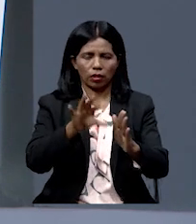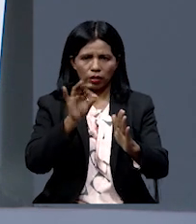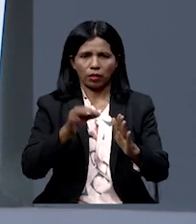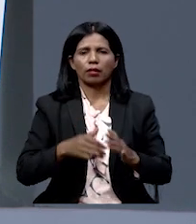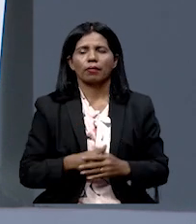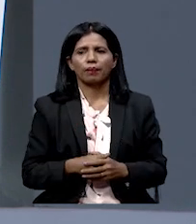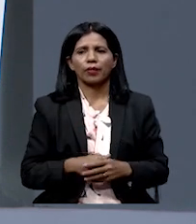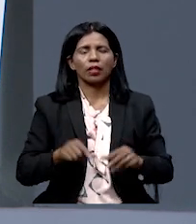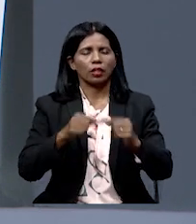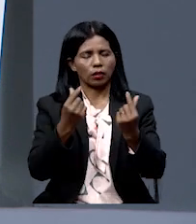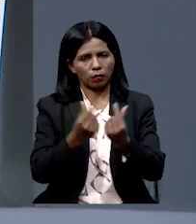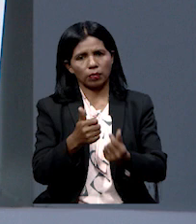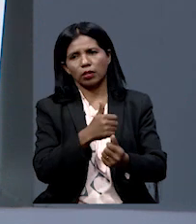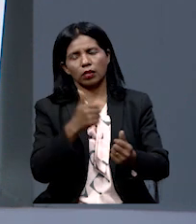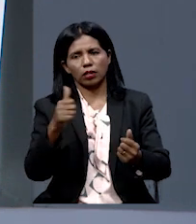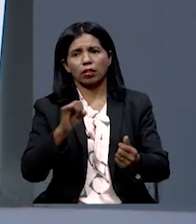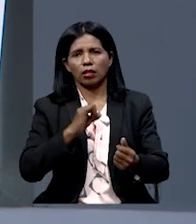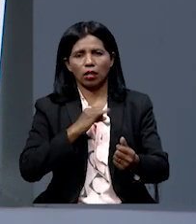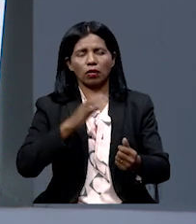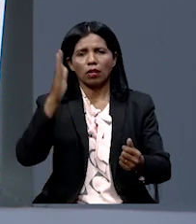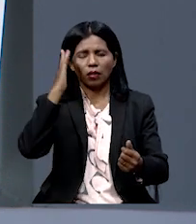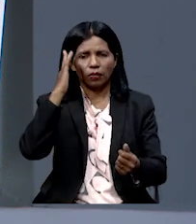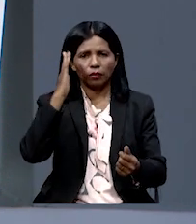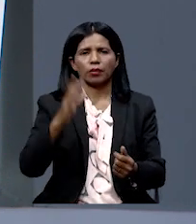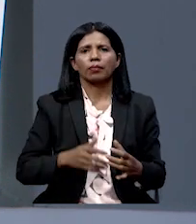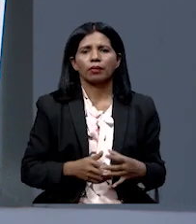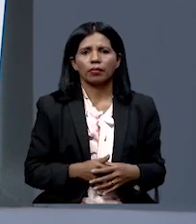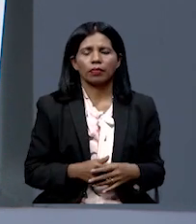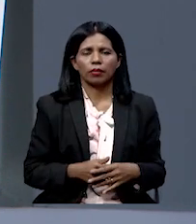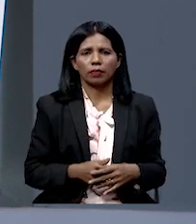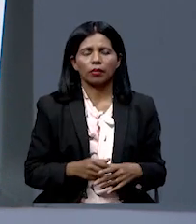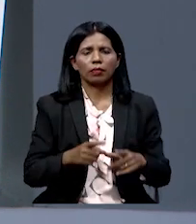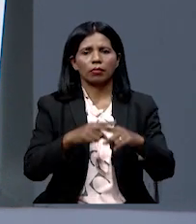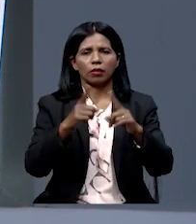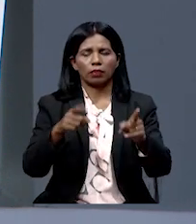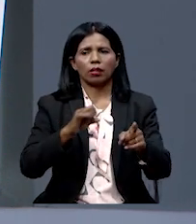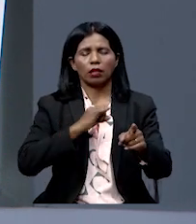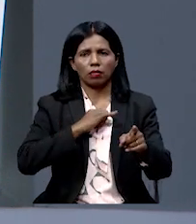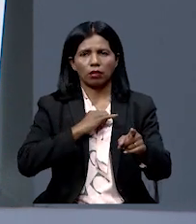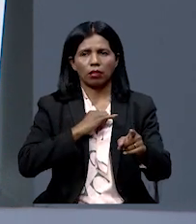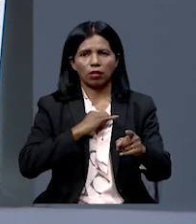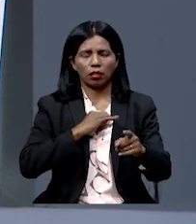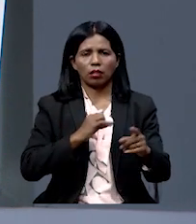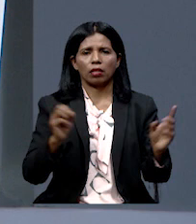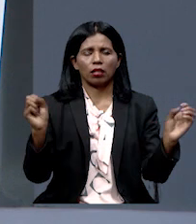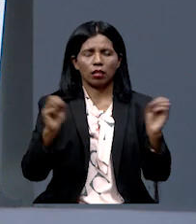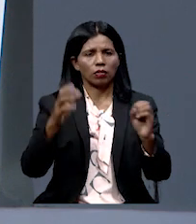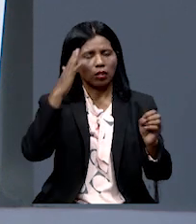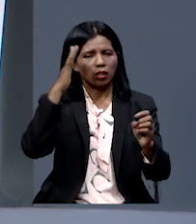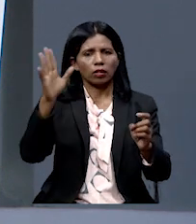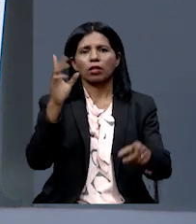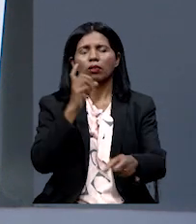iha grupu ida seluk antes ke hau anu ing bai be hau khusu pradam haula tene